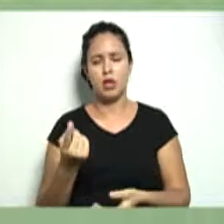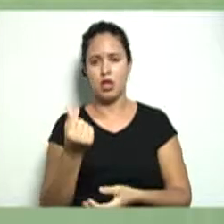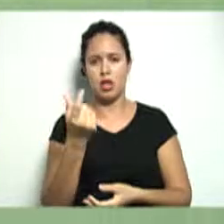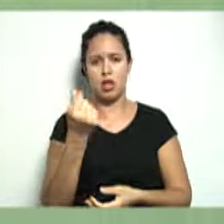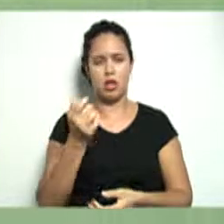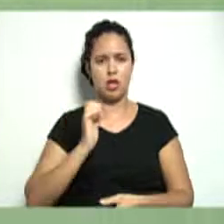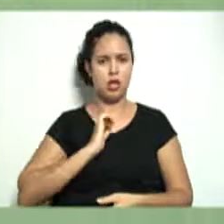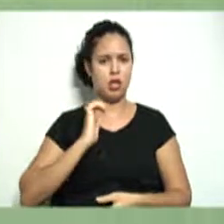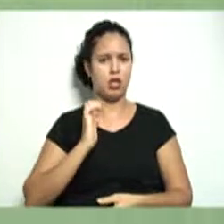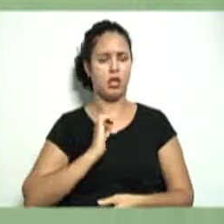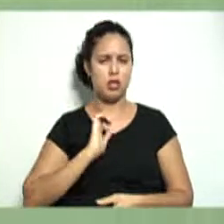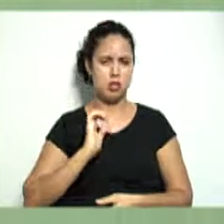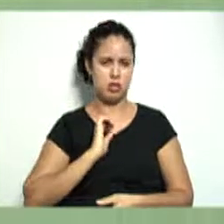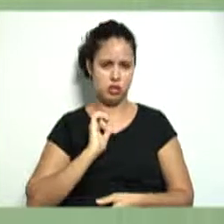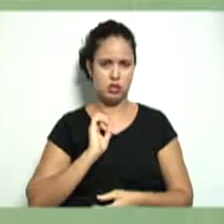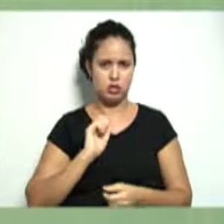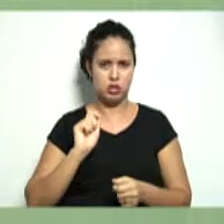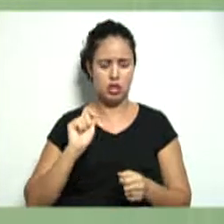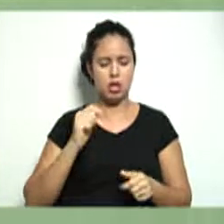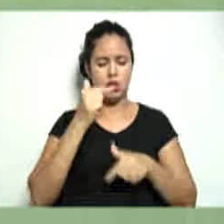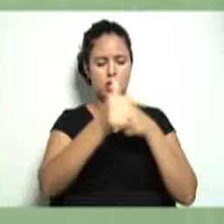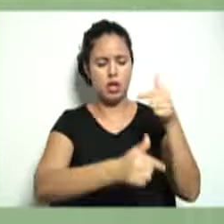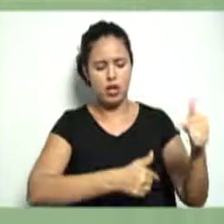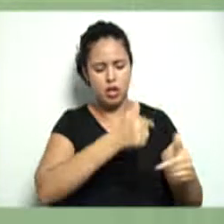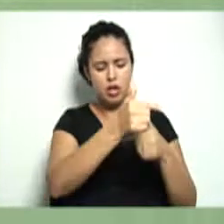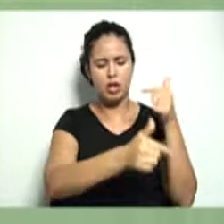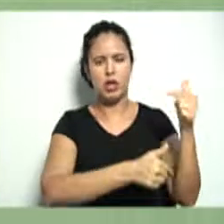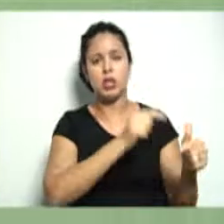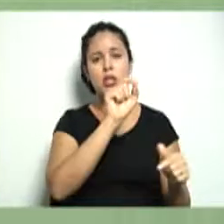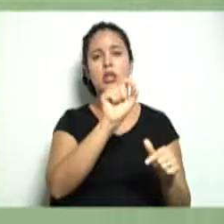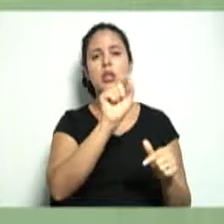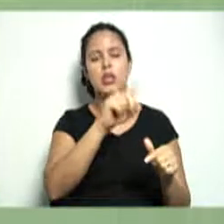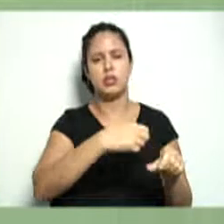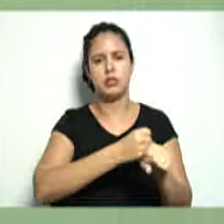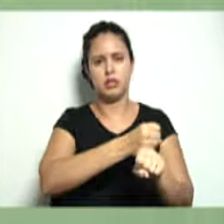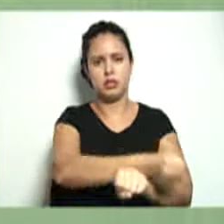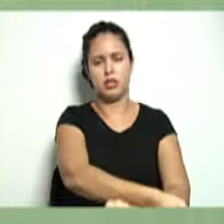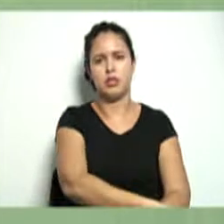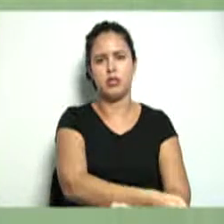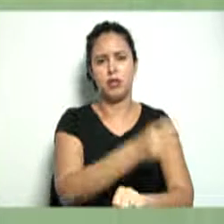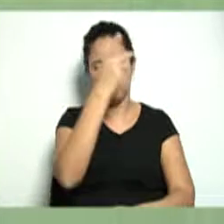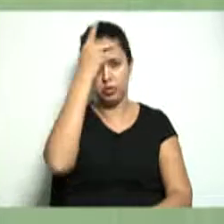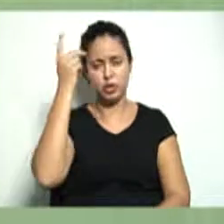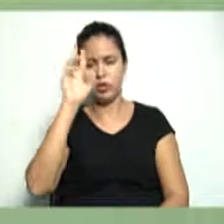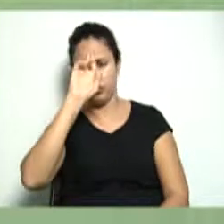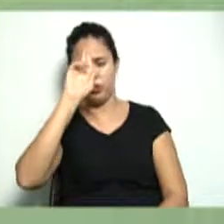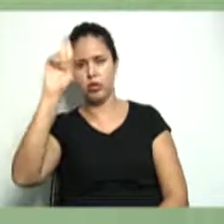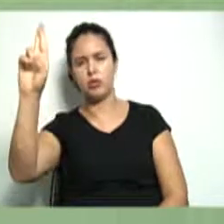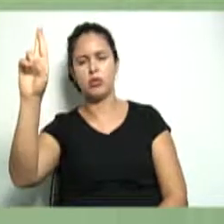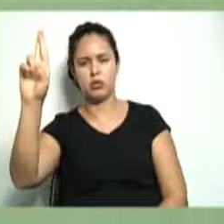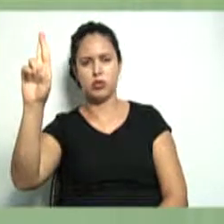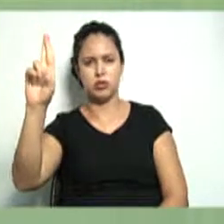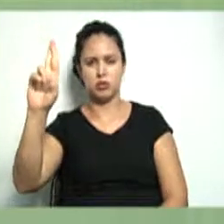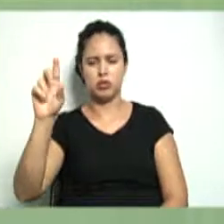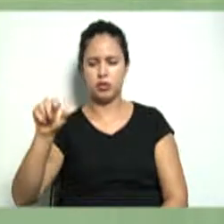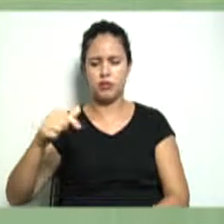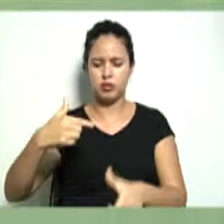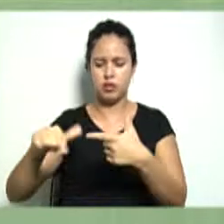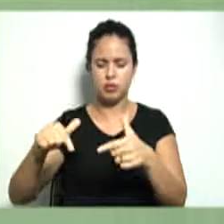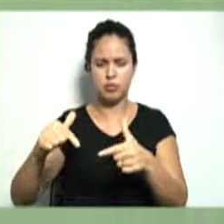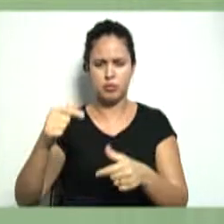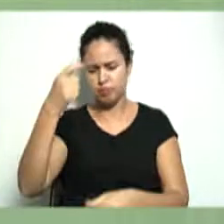eram produzidas pelos escravos, enquanto os donos de escravos realizavam o trabalho